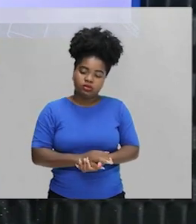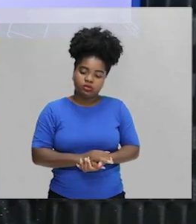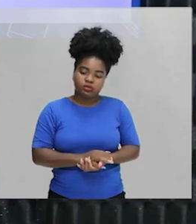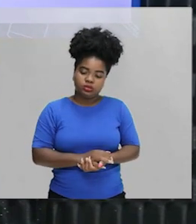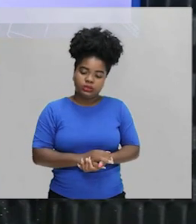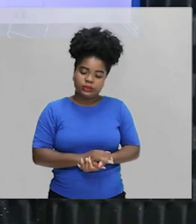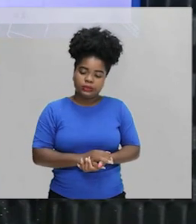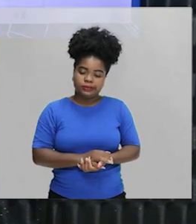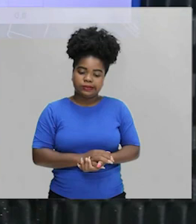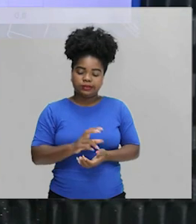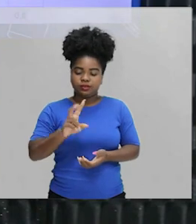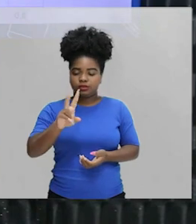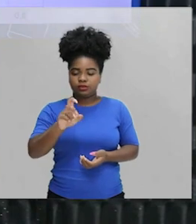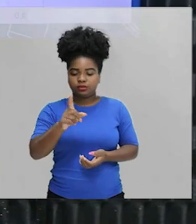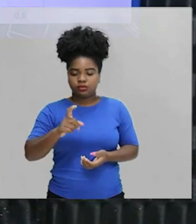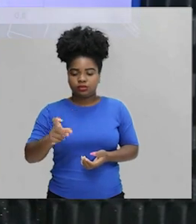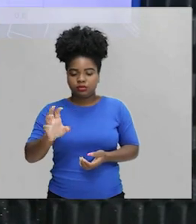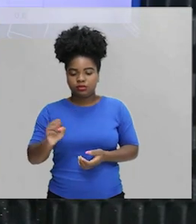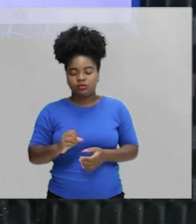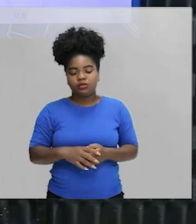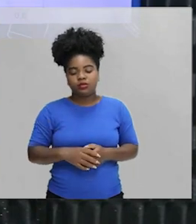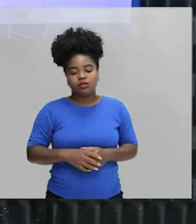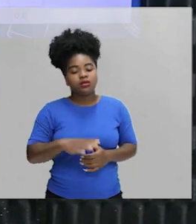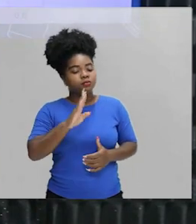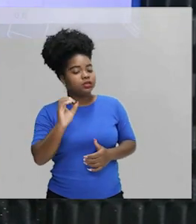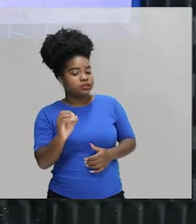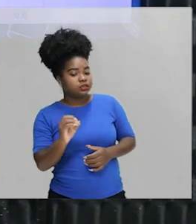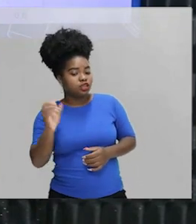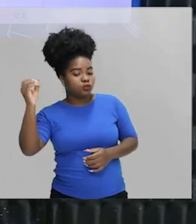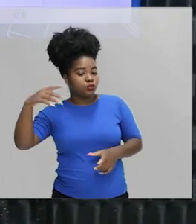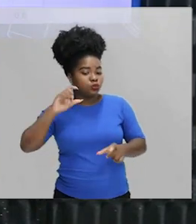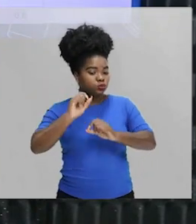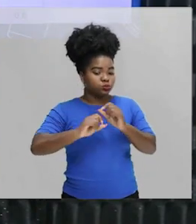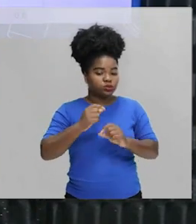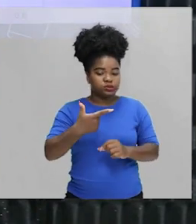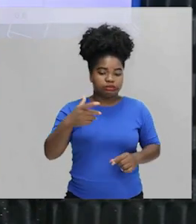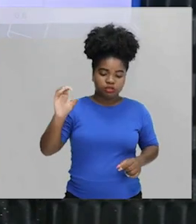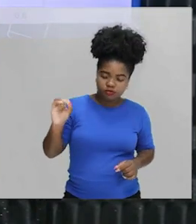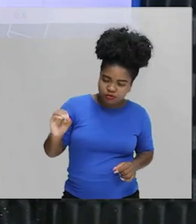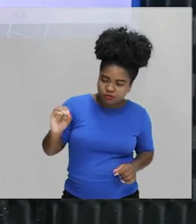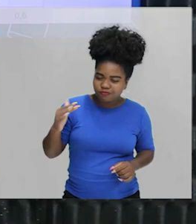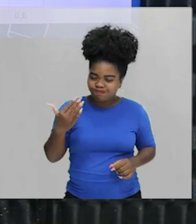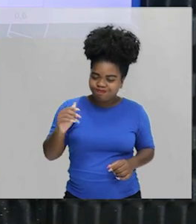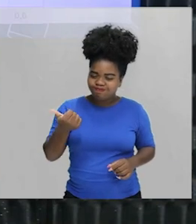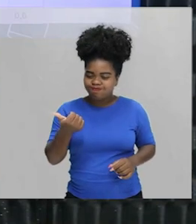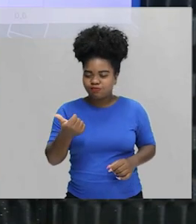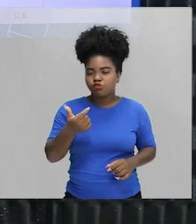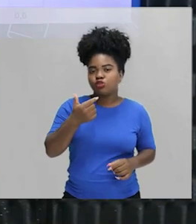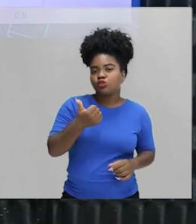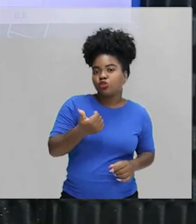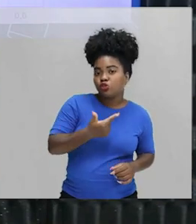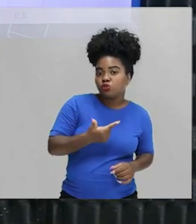grandeza da sua luminosidade bom eu já sei que é a b0 a luminosidade é de 20 n de 2 x 10 à